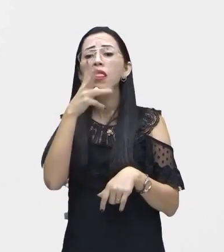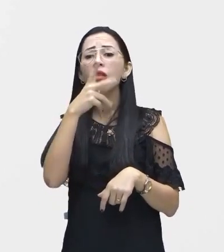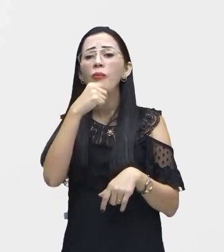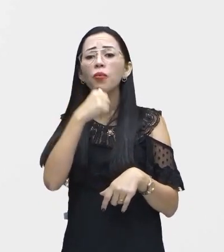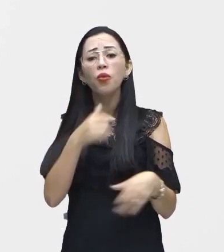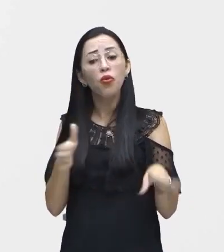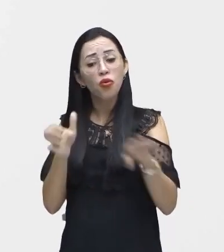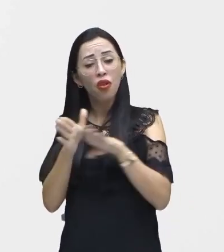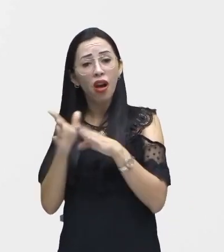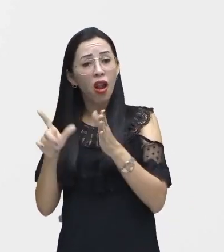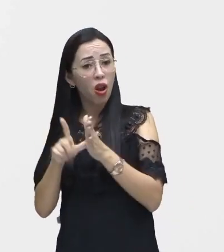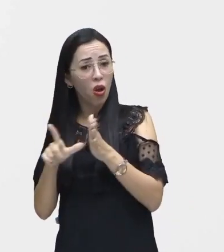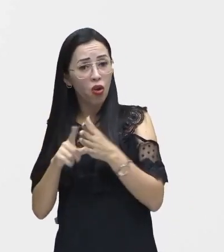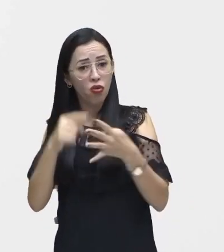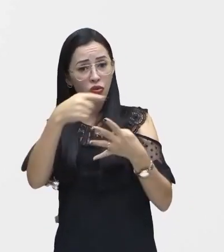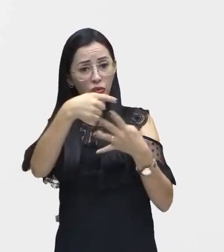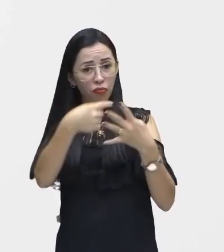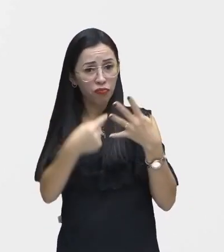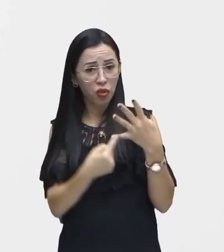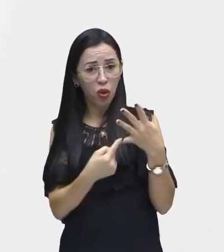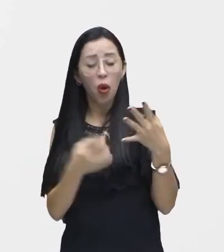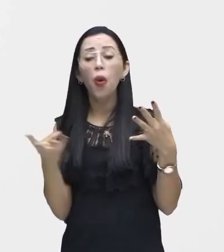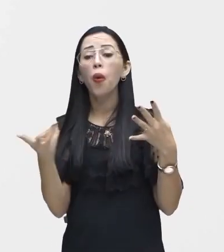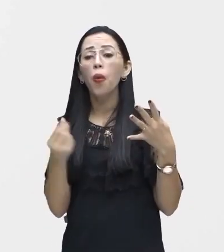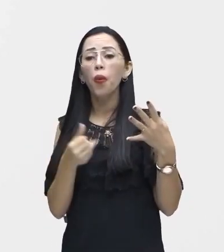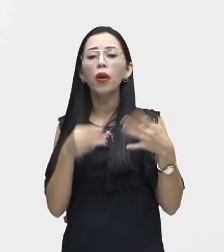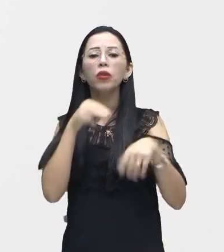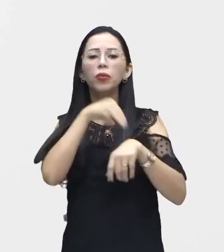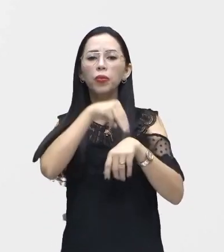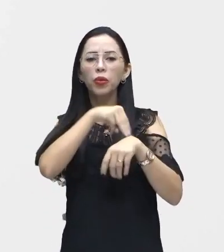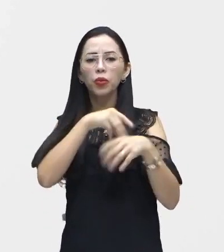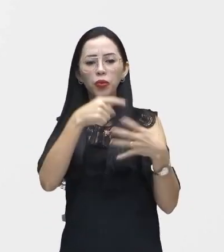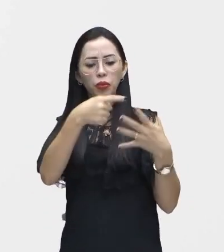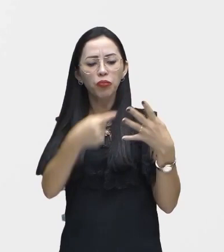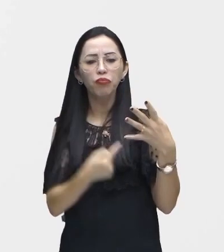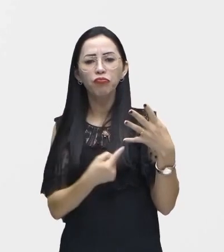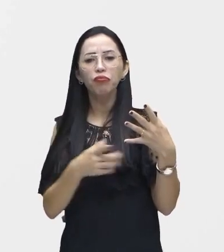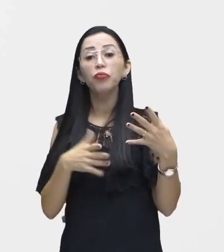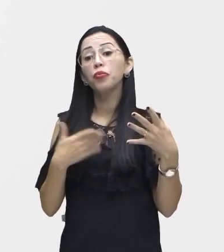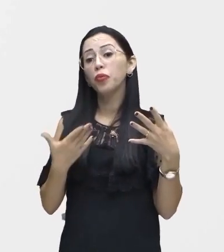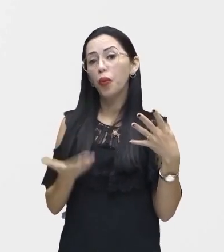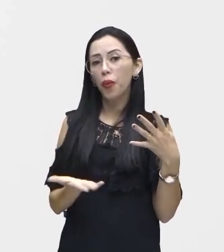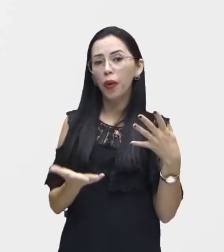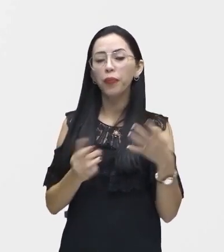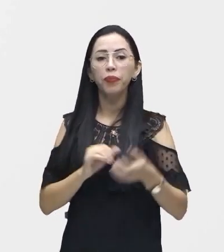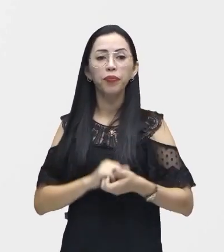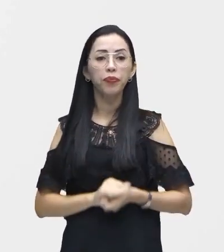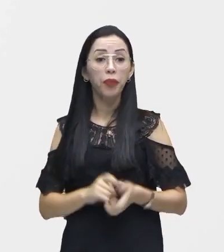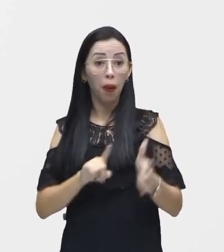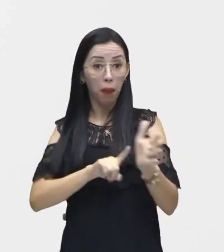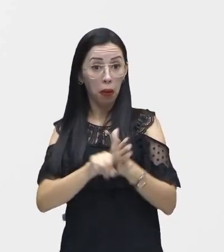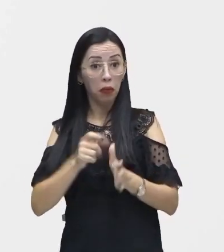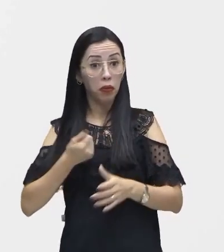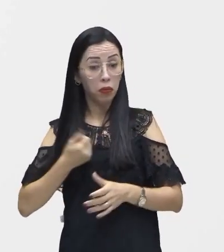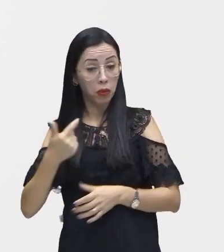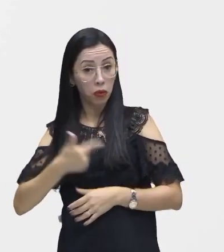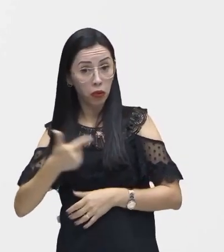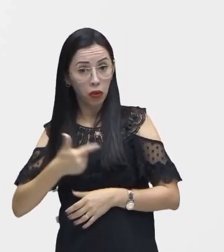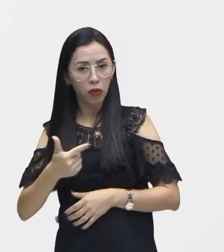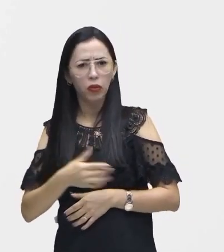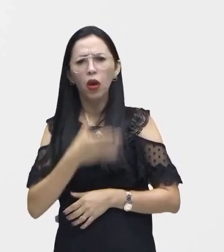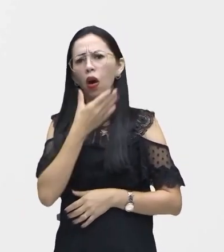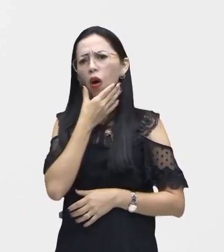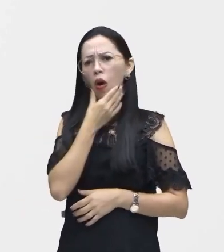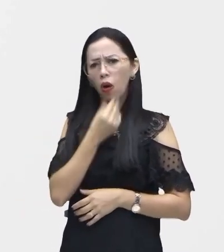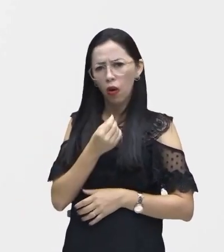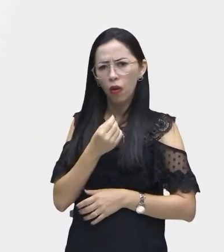120 minutos, ou letra D, 140 minutos. Exercitando número 2. Edson fez uma compra